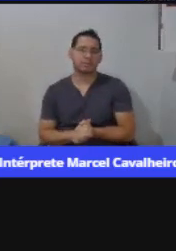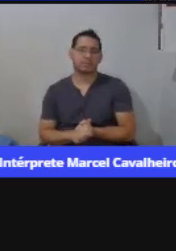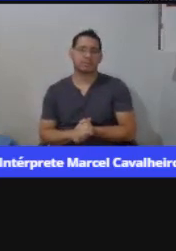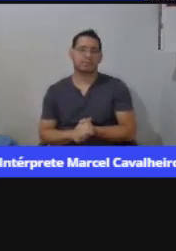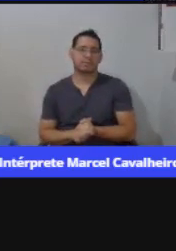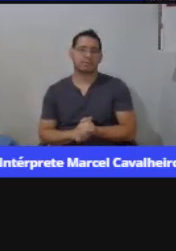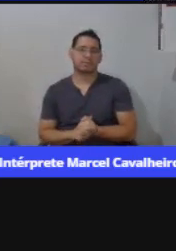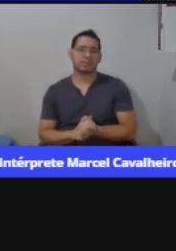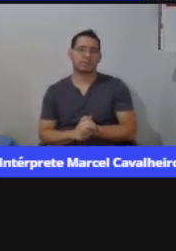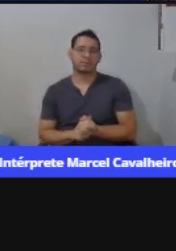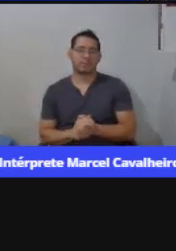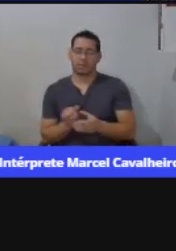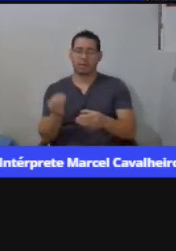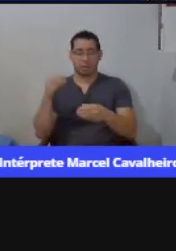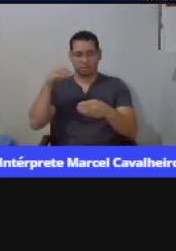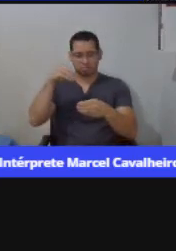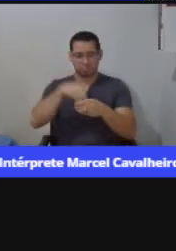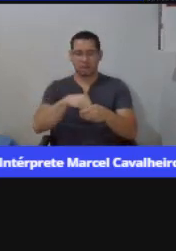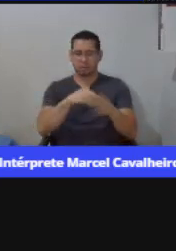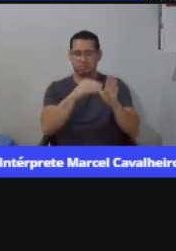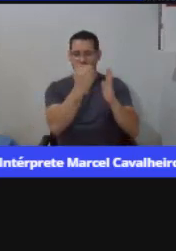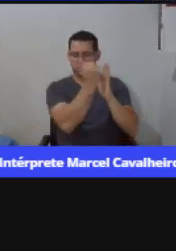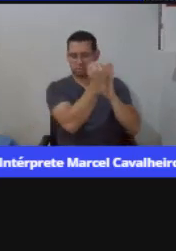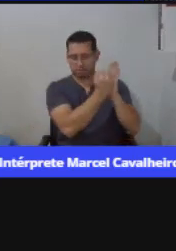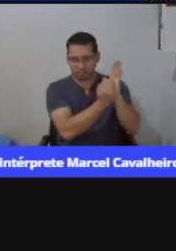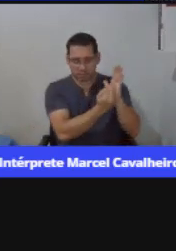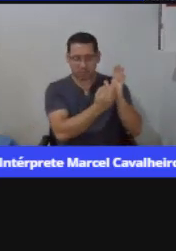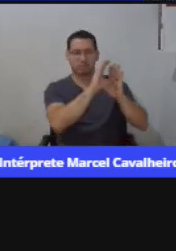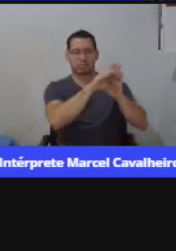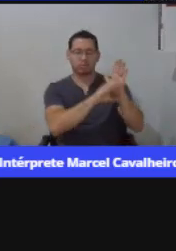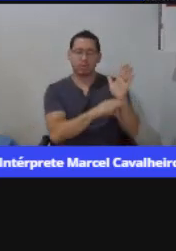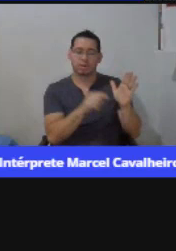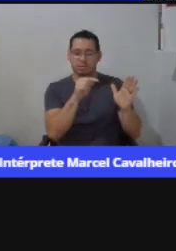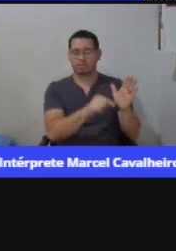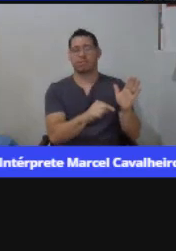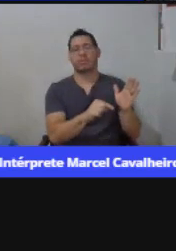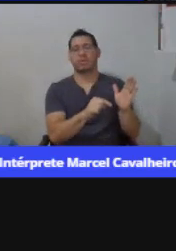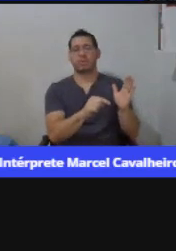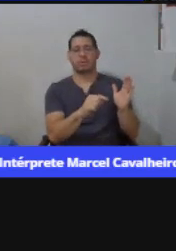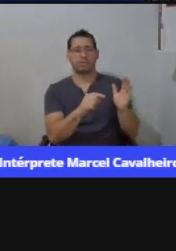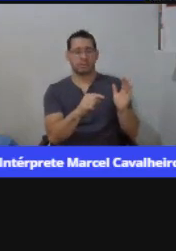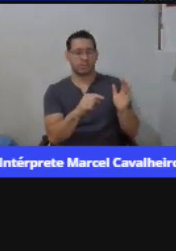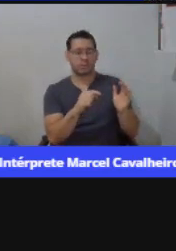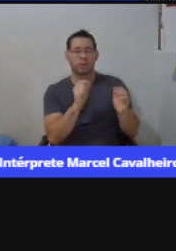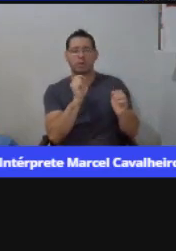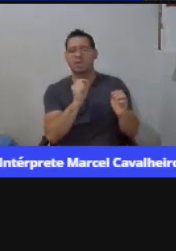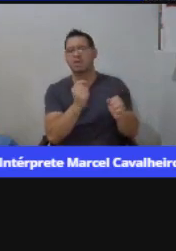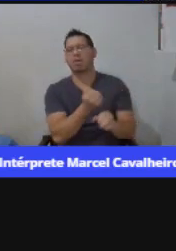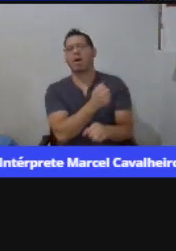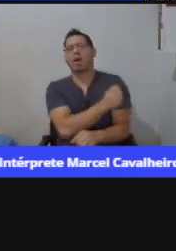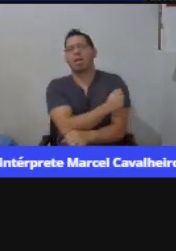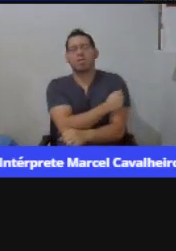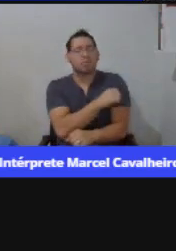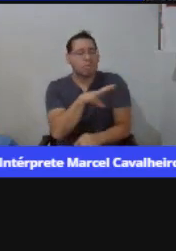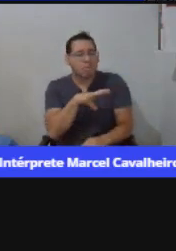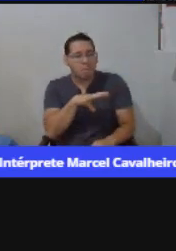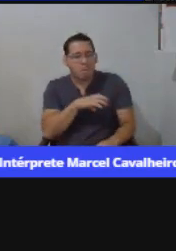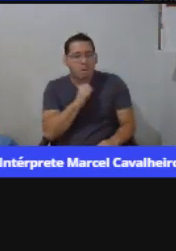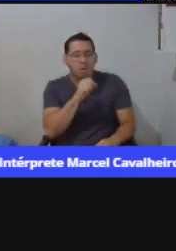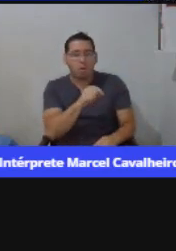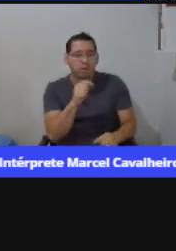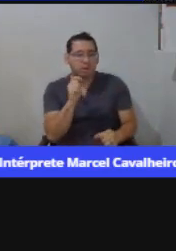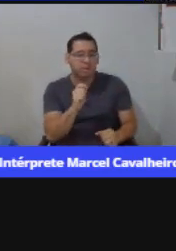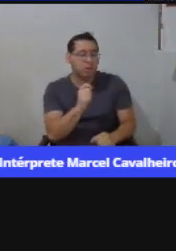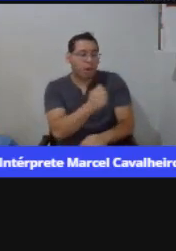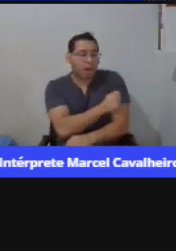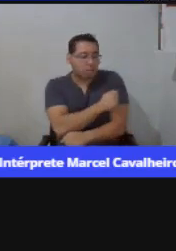do referencial curricular, a gente busca sempre aqueles conteúdos que chamam a atenção dos alunos, que vão contribuir de alguma forma.